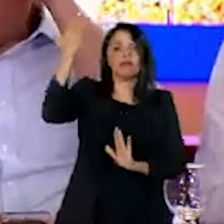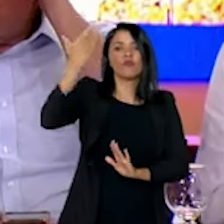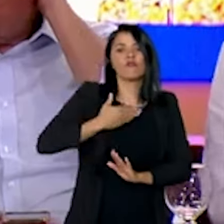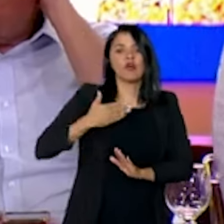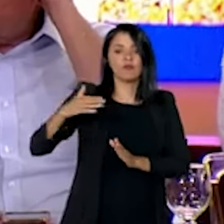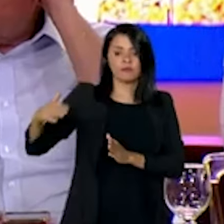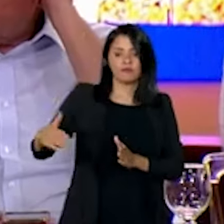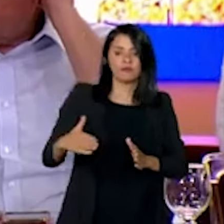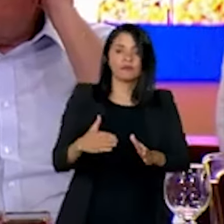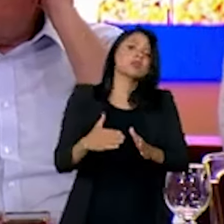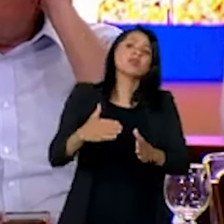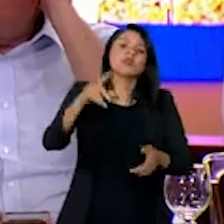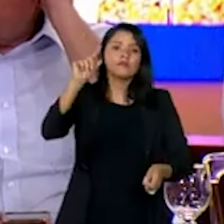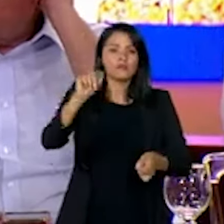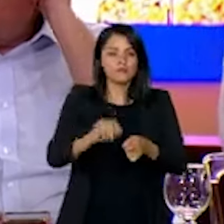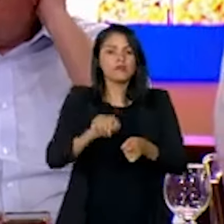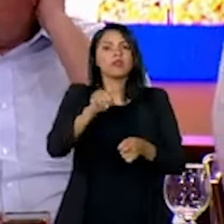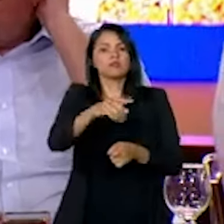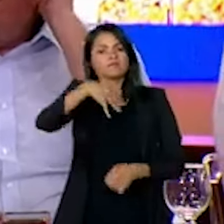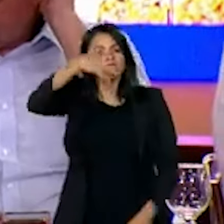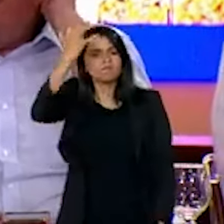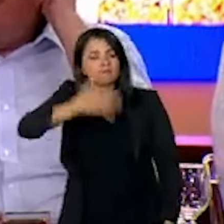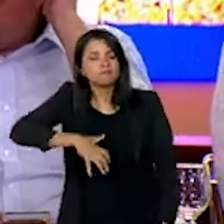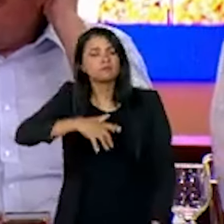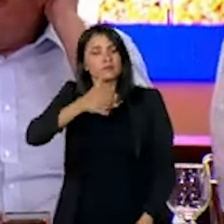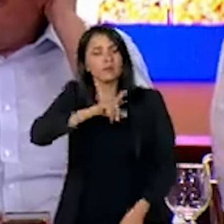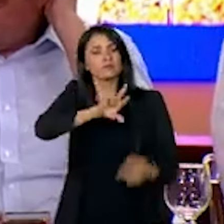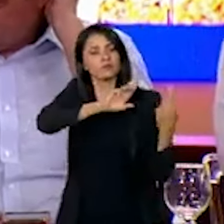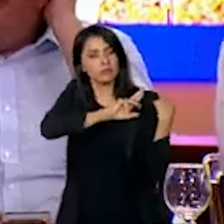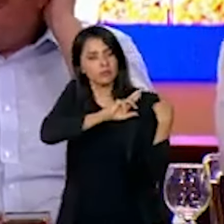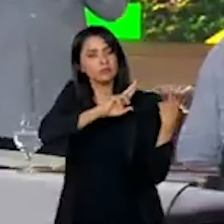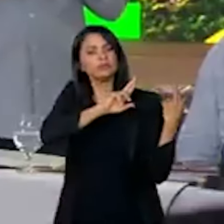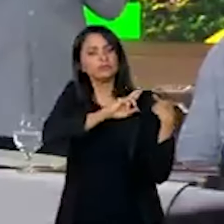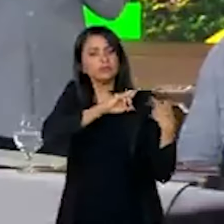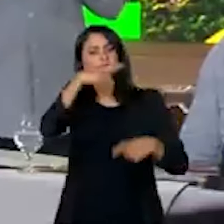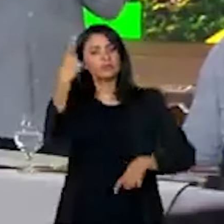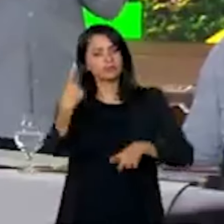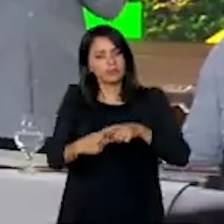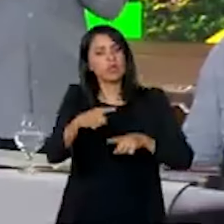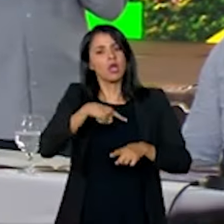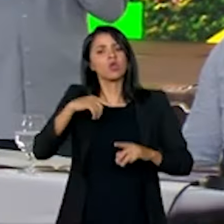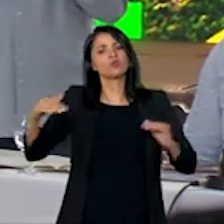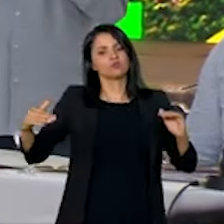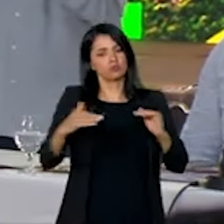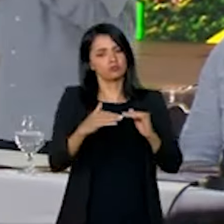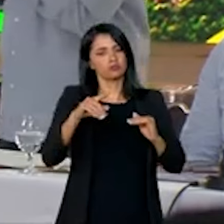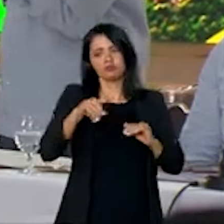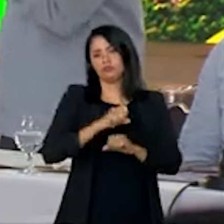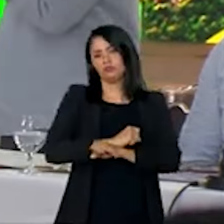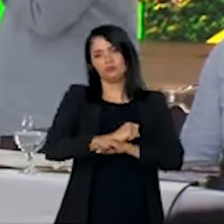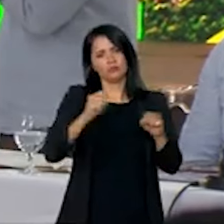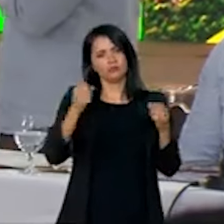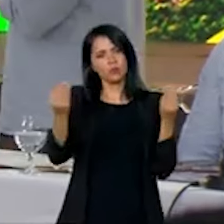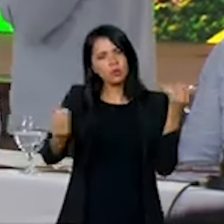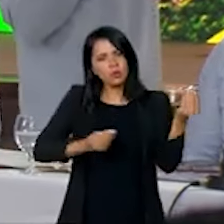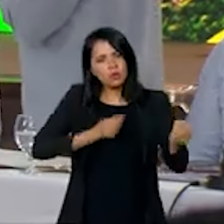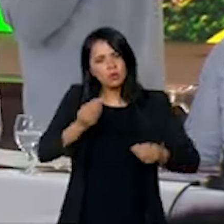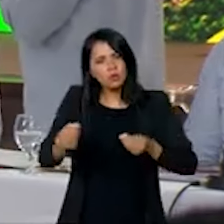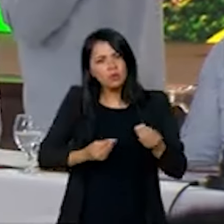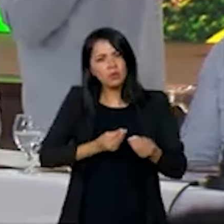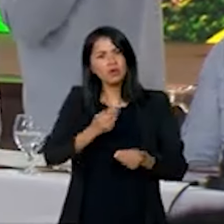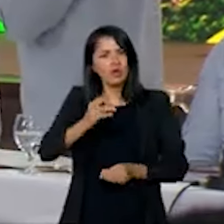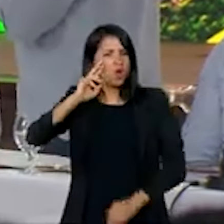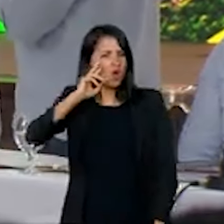estrada será feita com seriedade, com responsabilidade, porque eu concordo que não é possível deixar